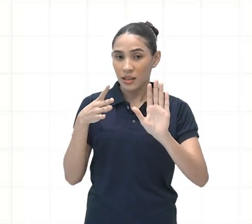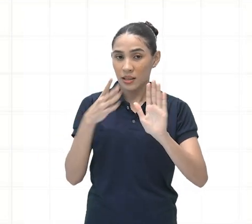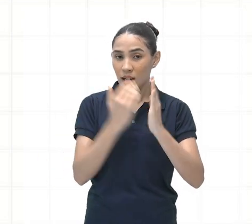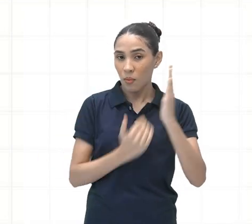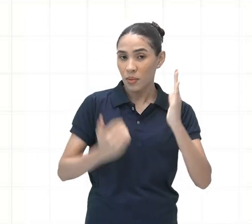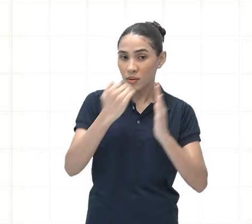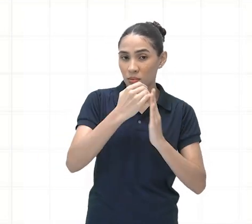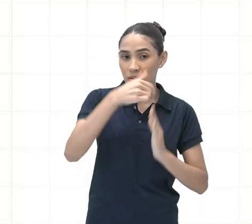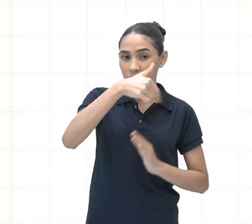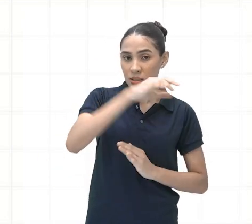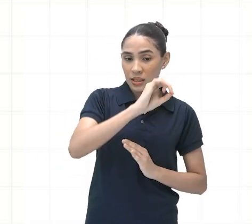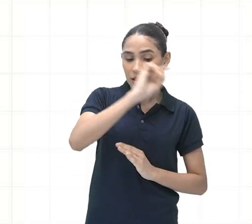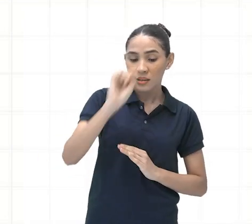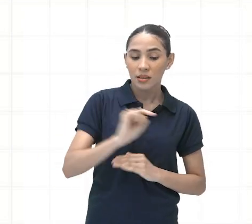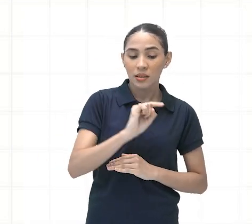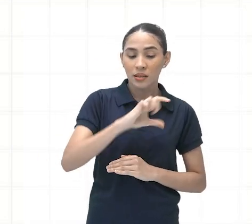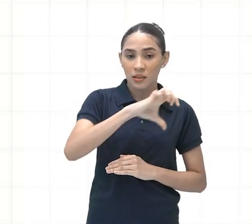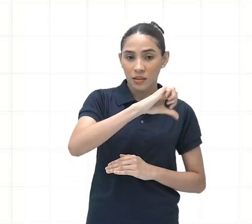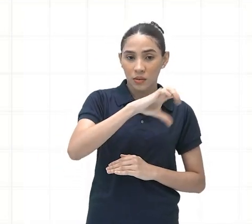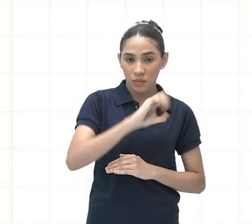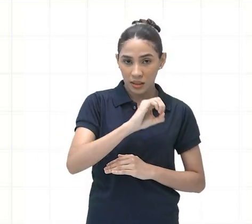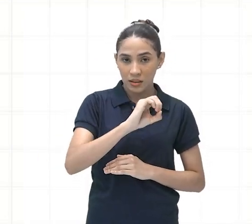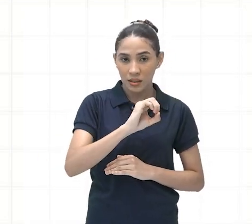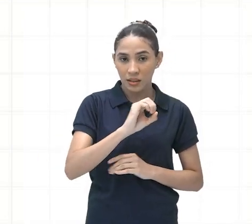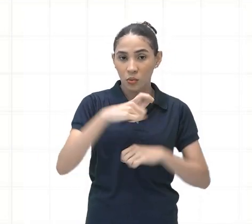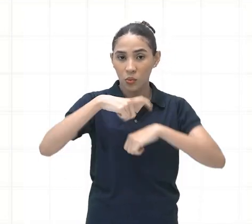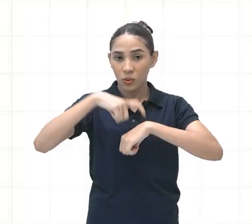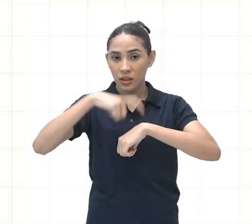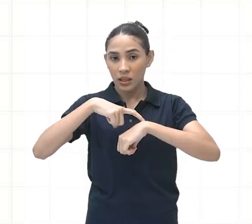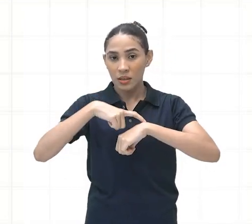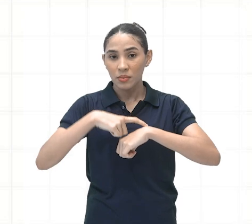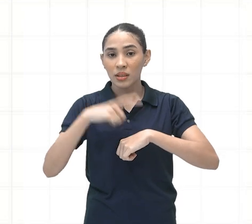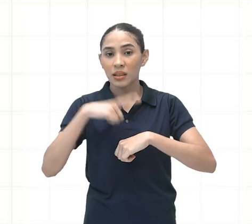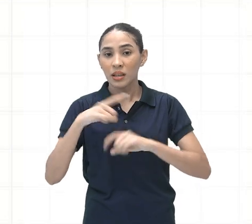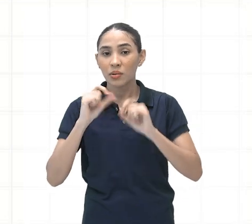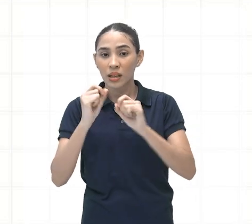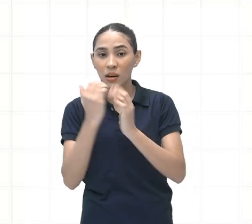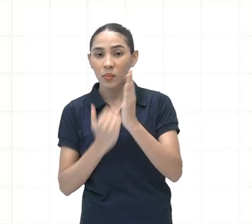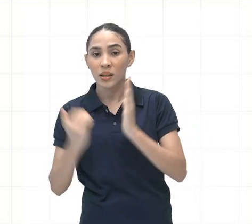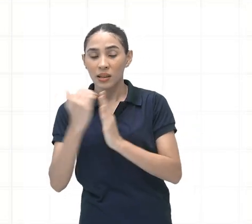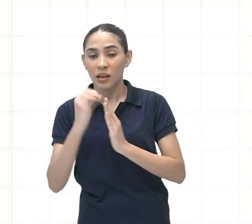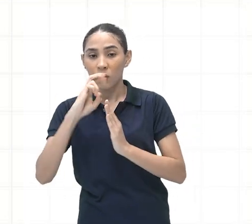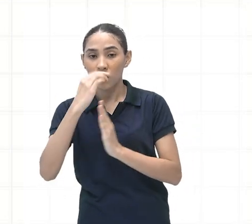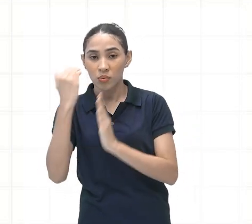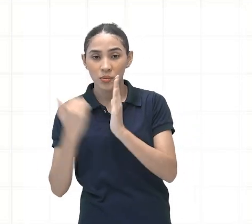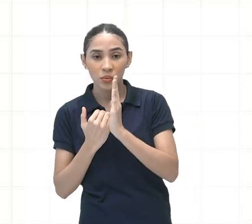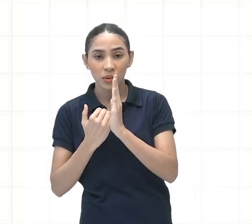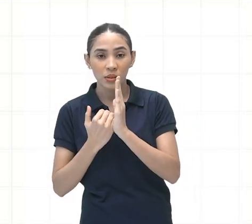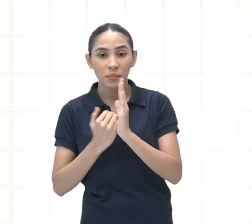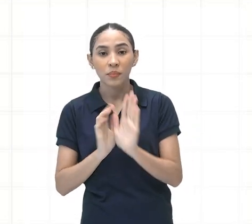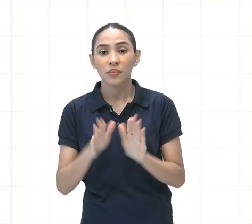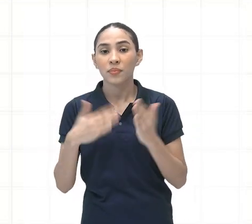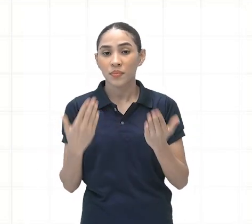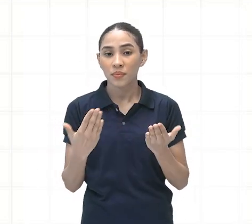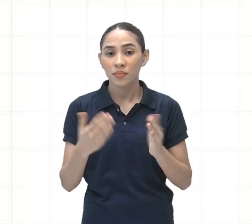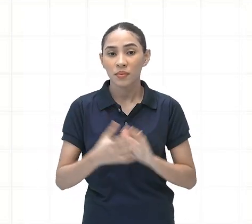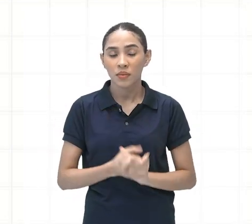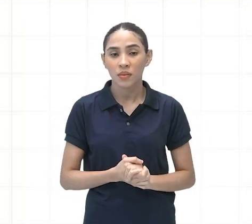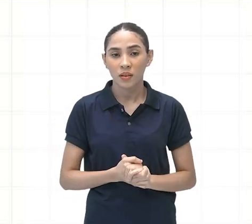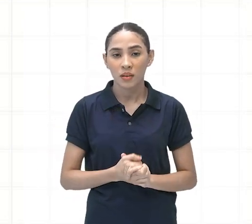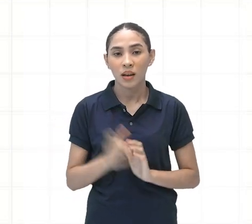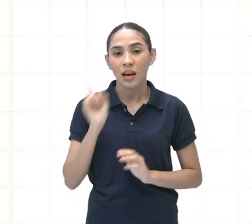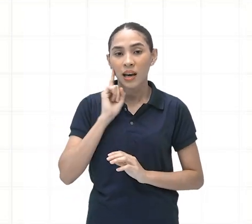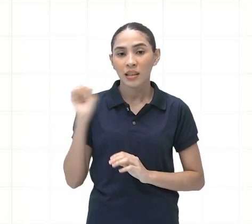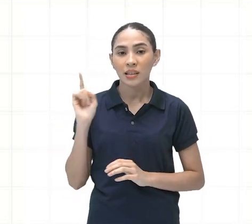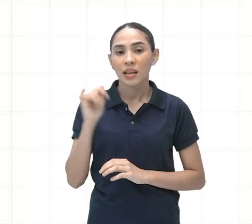aumentei, saí de 70, fui para 90. O tempo, ele tende a aumentar ou diminuir, né?